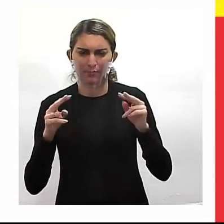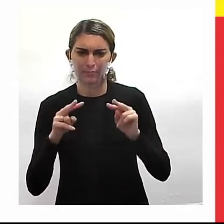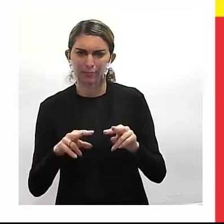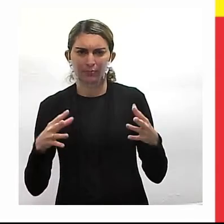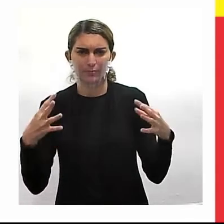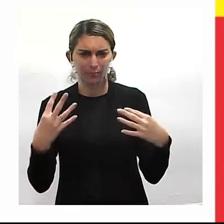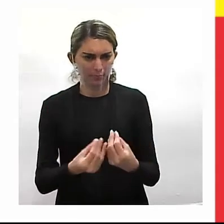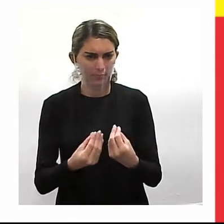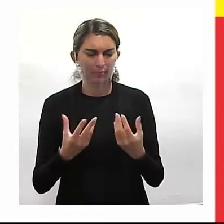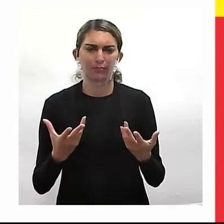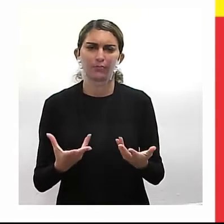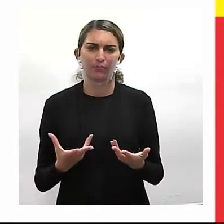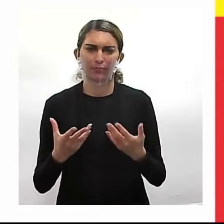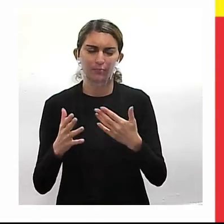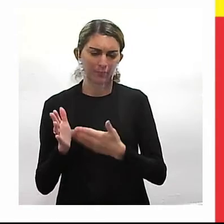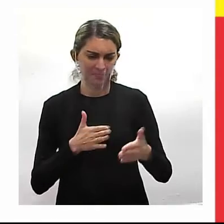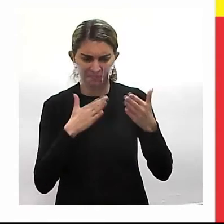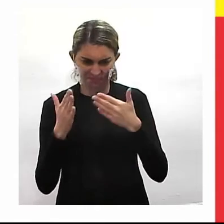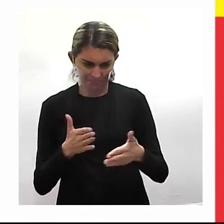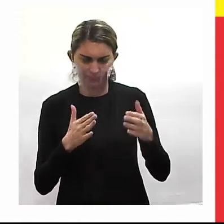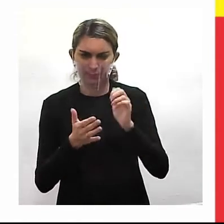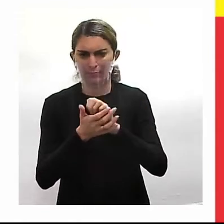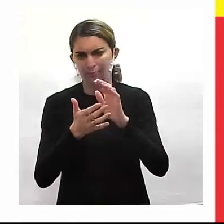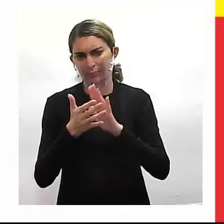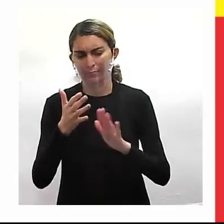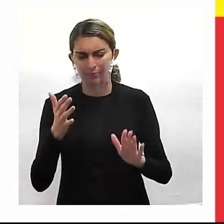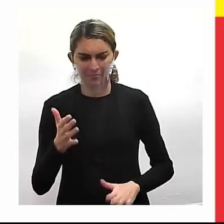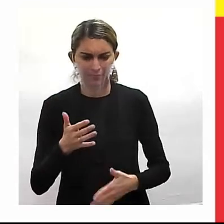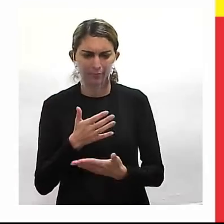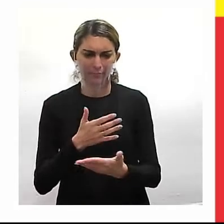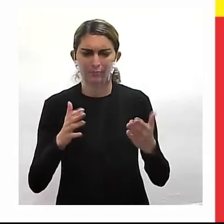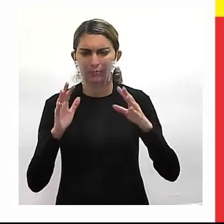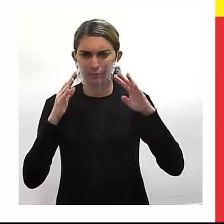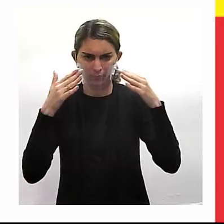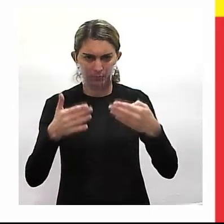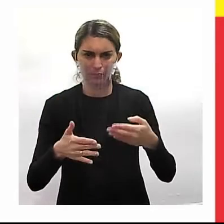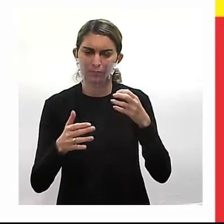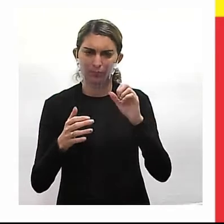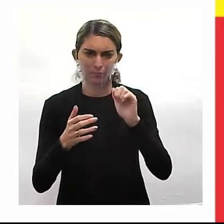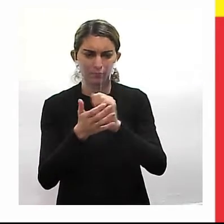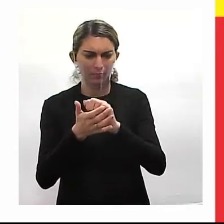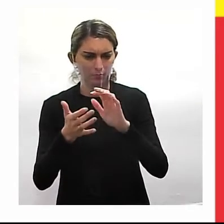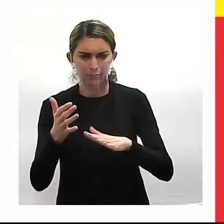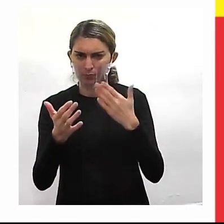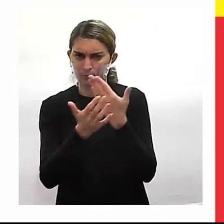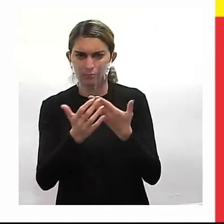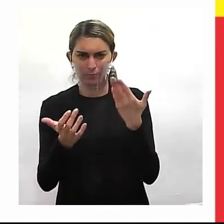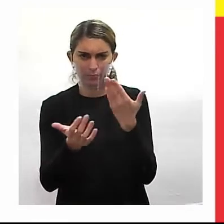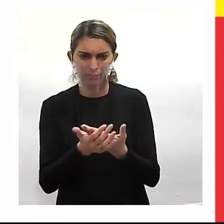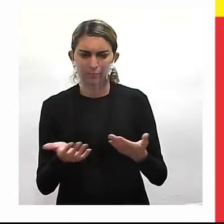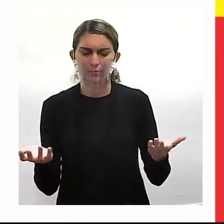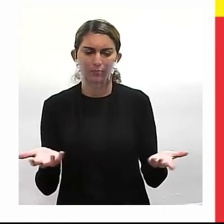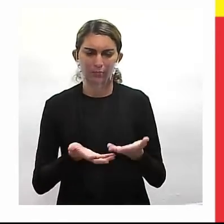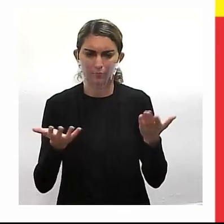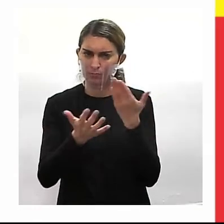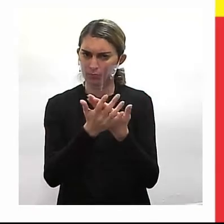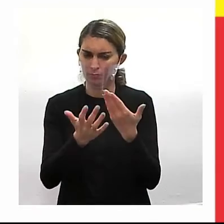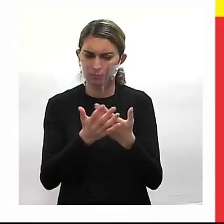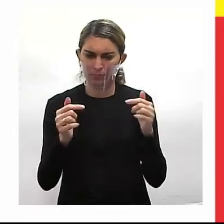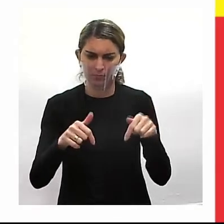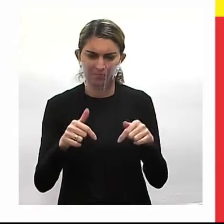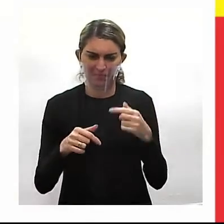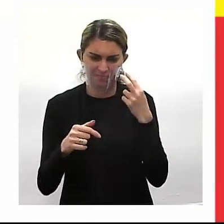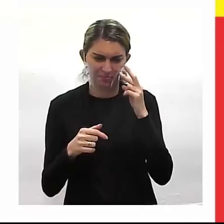né? Só passando para a gente poder chegar no exercício, que é o foco de nossa aula de hoje, certo, pessoal? Então, olha